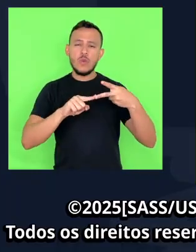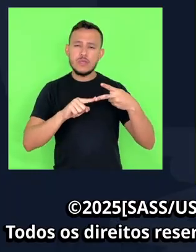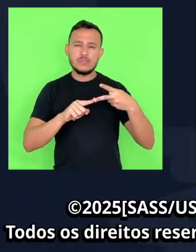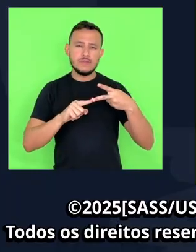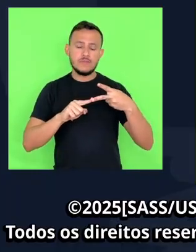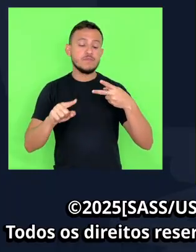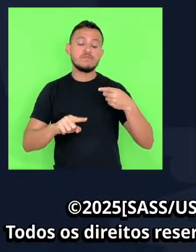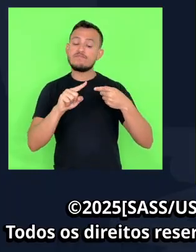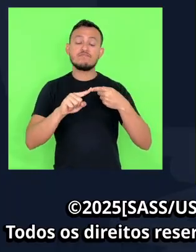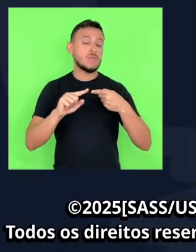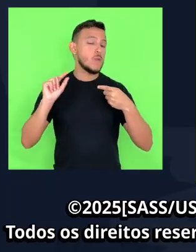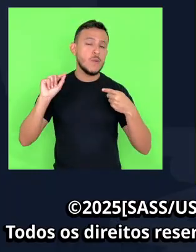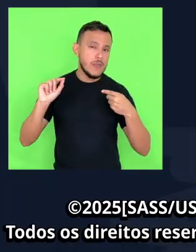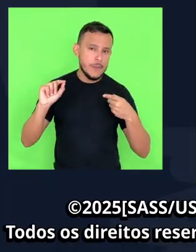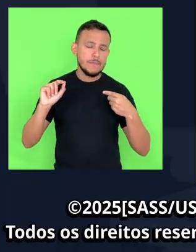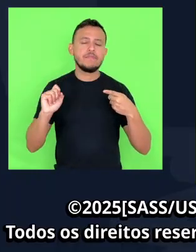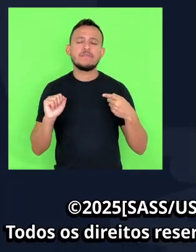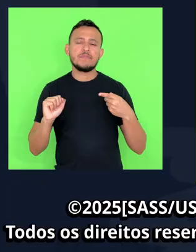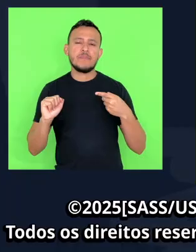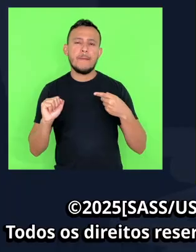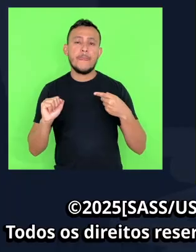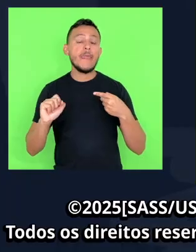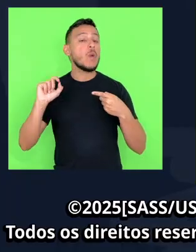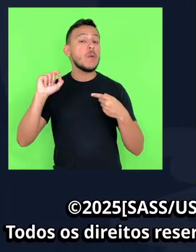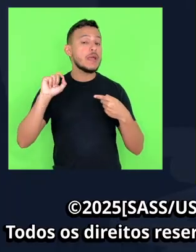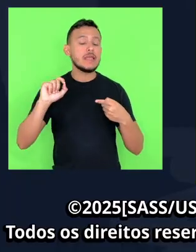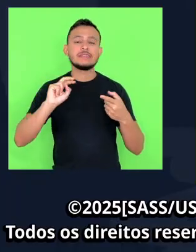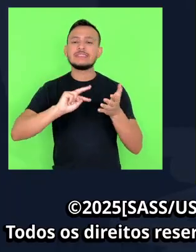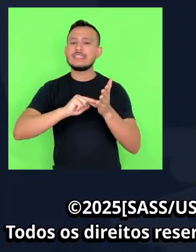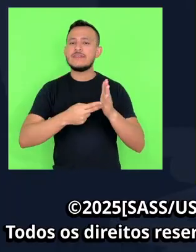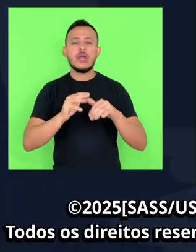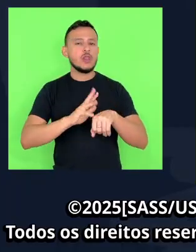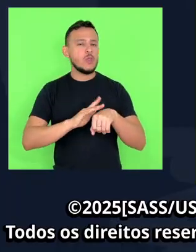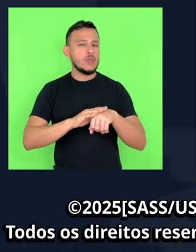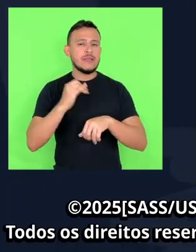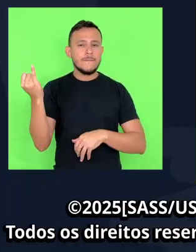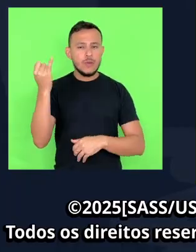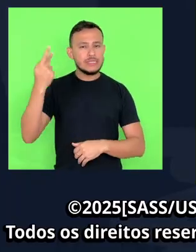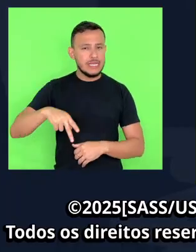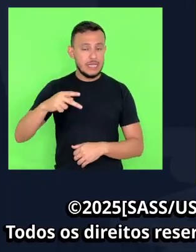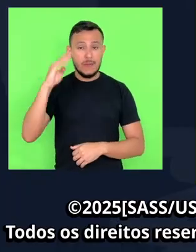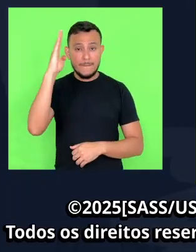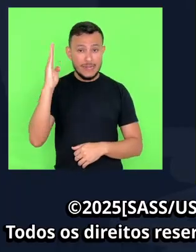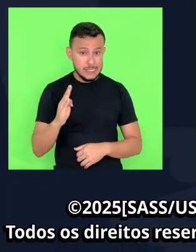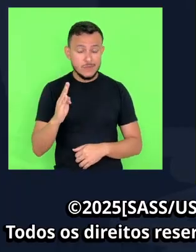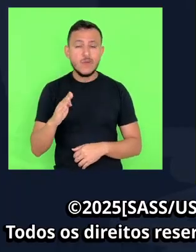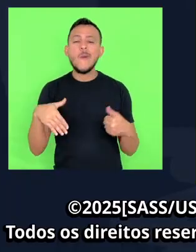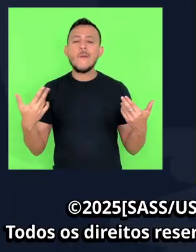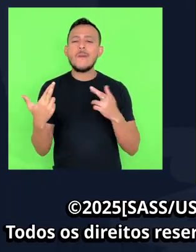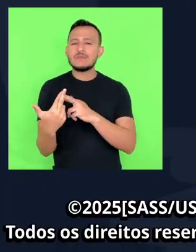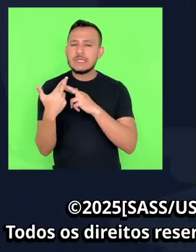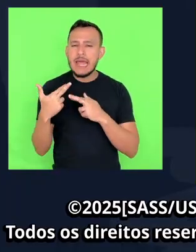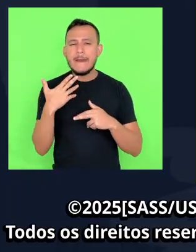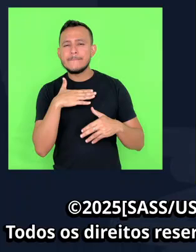dois aspectos. O que são as doenças de importância hoje no Brasil, o que são